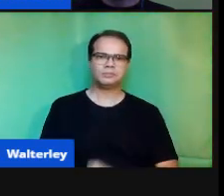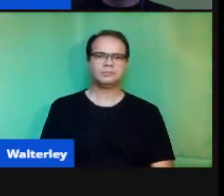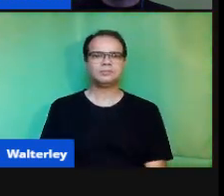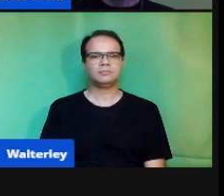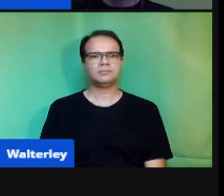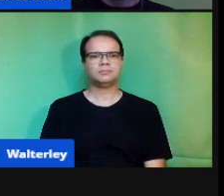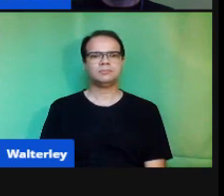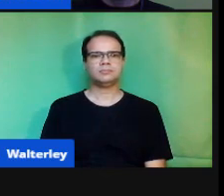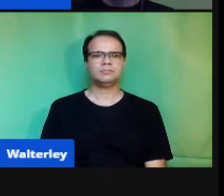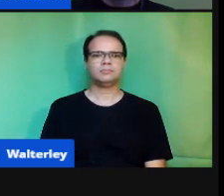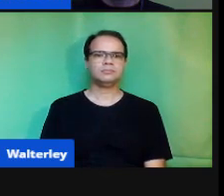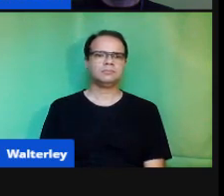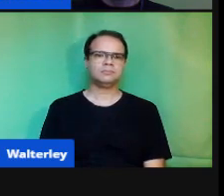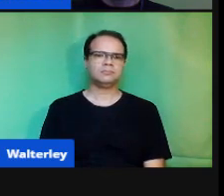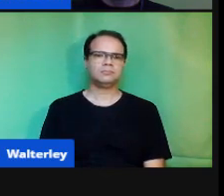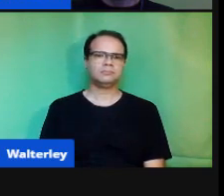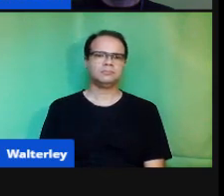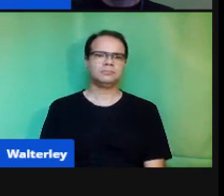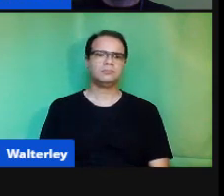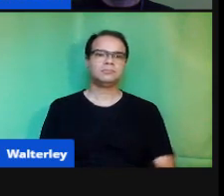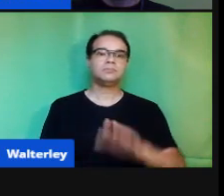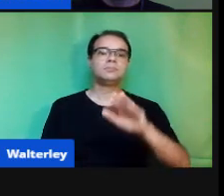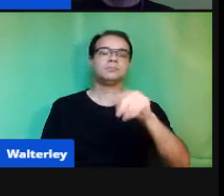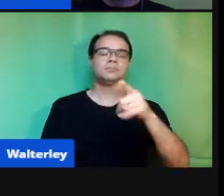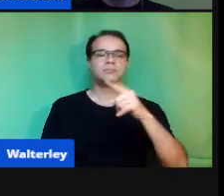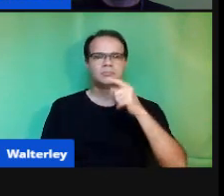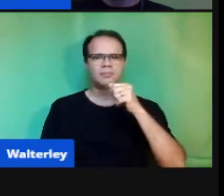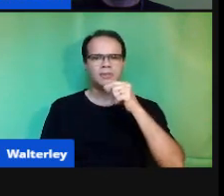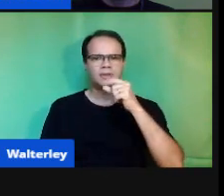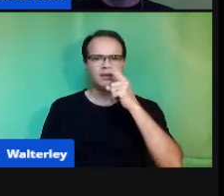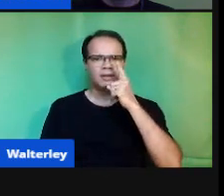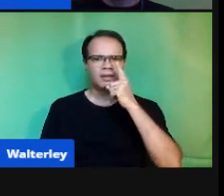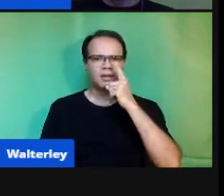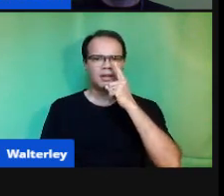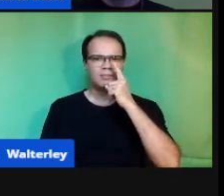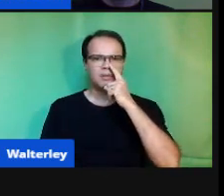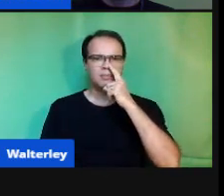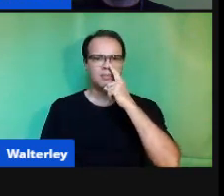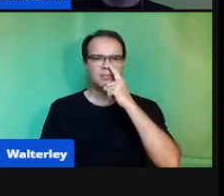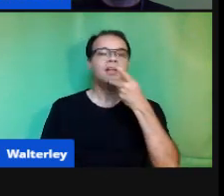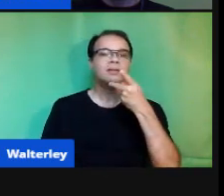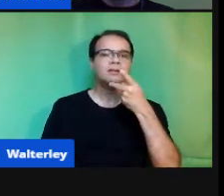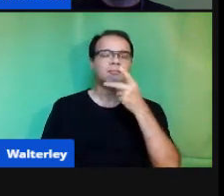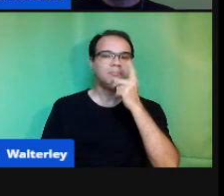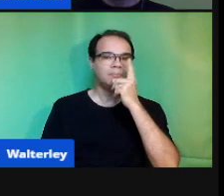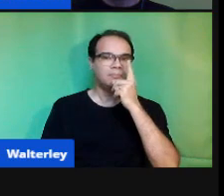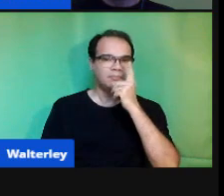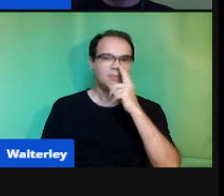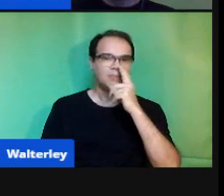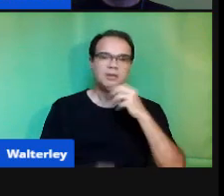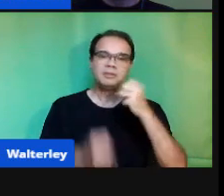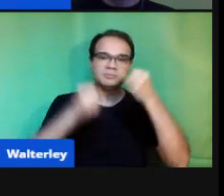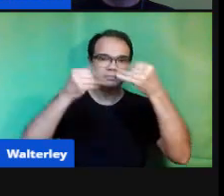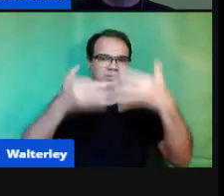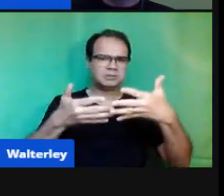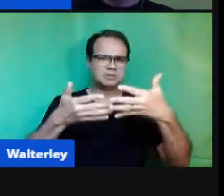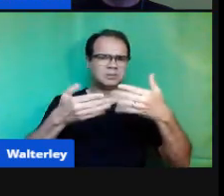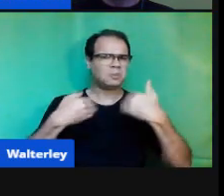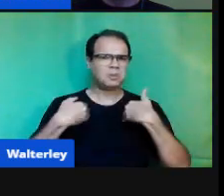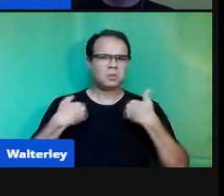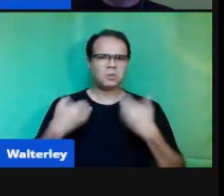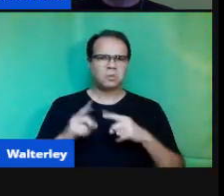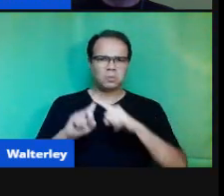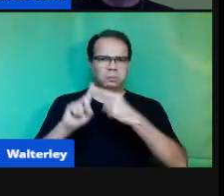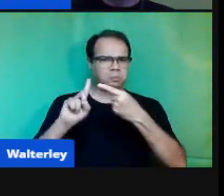Não. Não, minha mãe não deixou, não. Eu falei com a minha mãe, eu nunca menti pra minha mãe. Eu falei com a minha mãe, tá acontecendo alguma coisa no meu